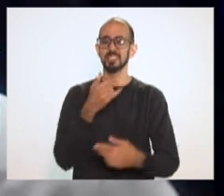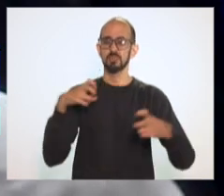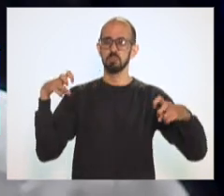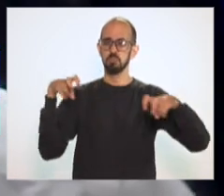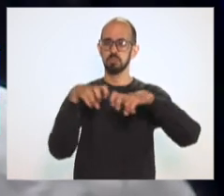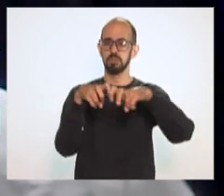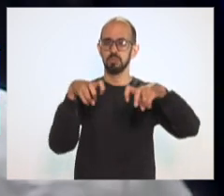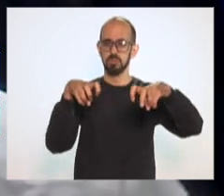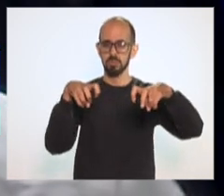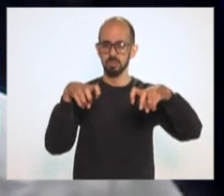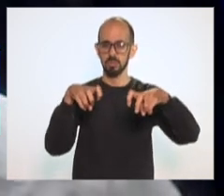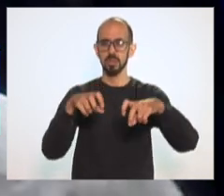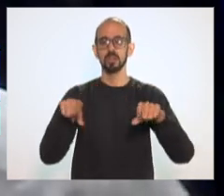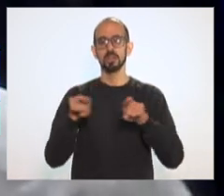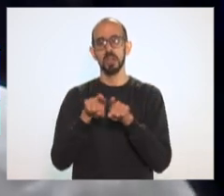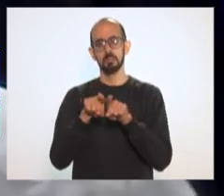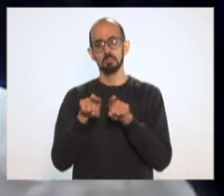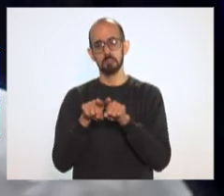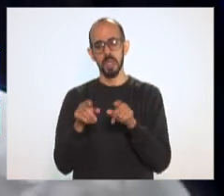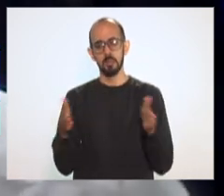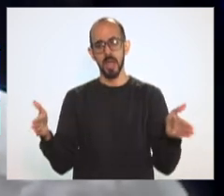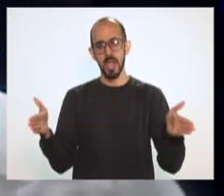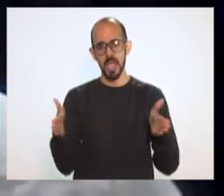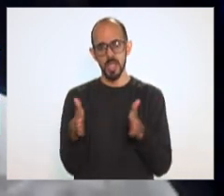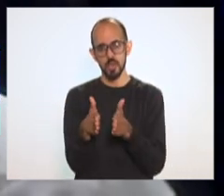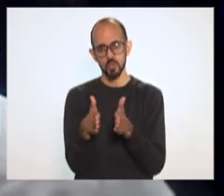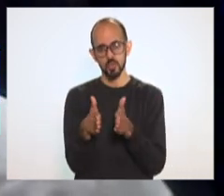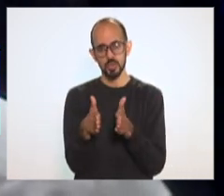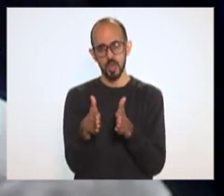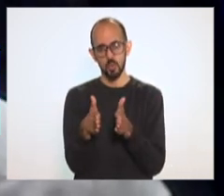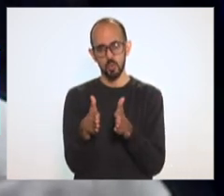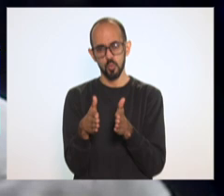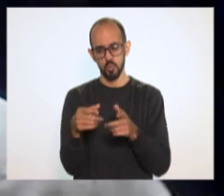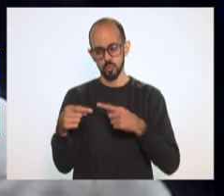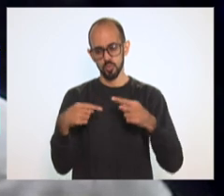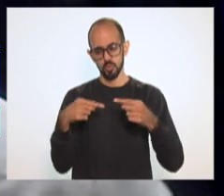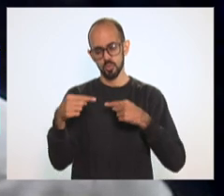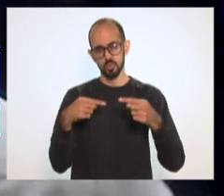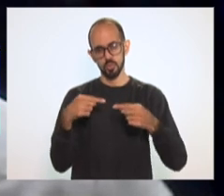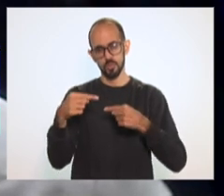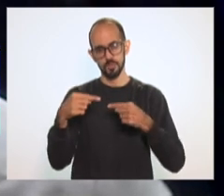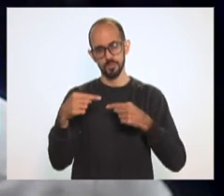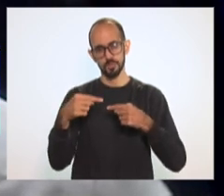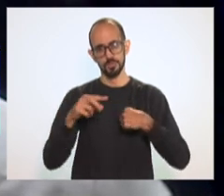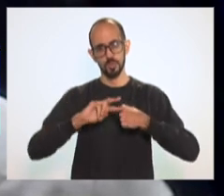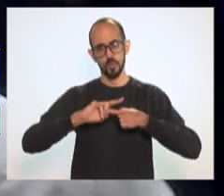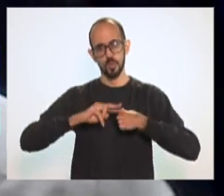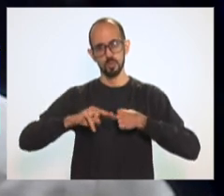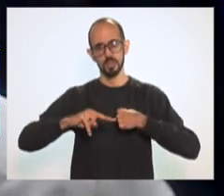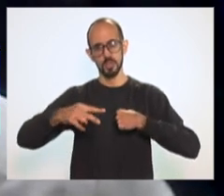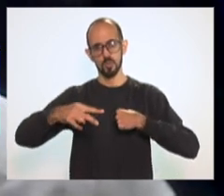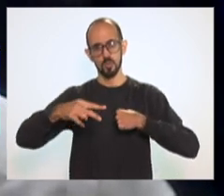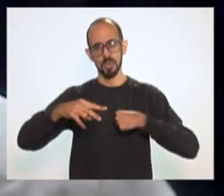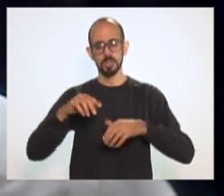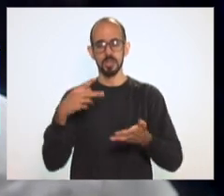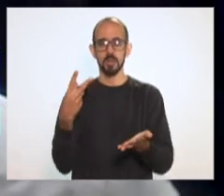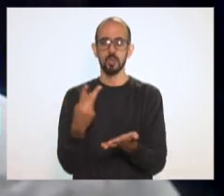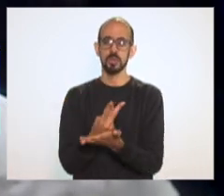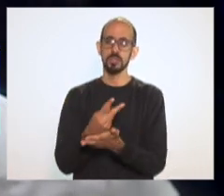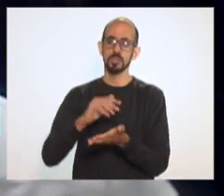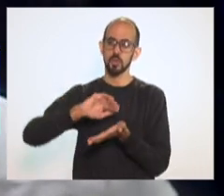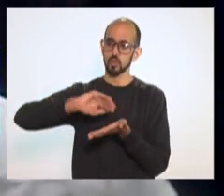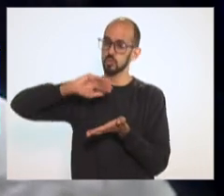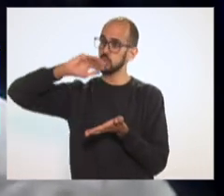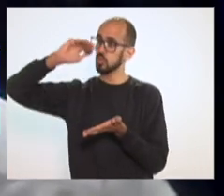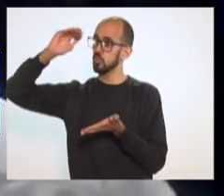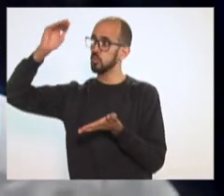também de uma redução de pista ali no viaduto de Maria Paula fruto de um deslizamento que ocorreu ali no Novo